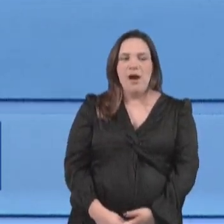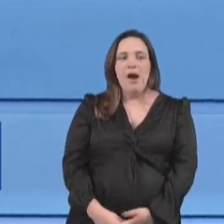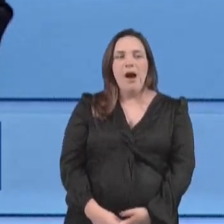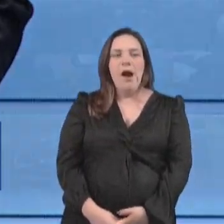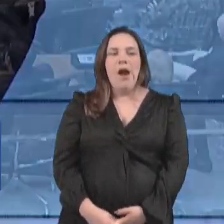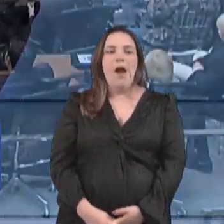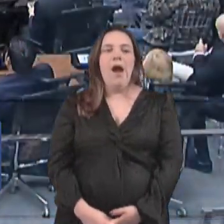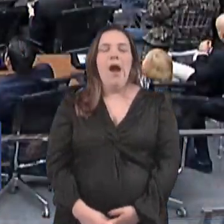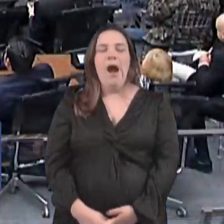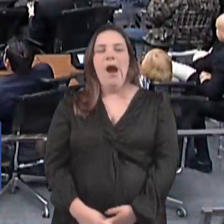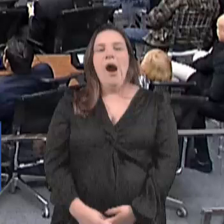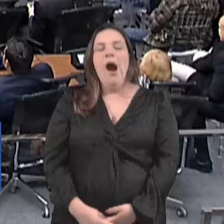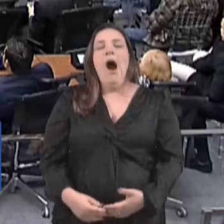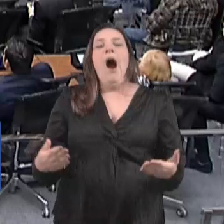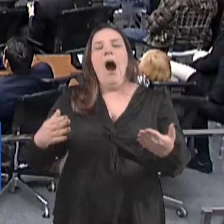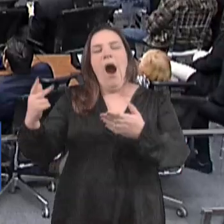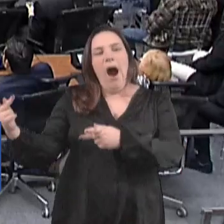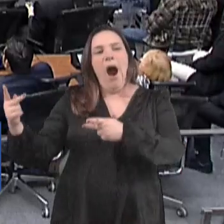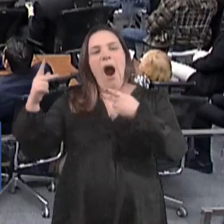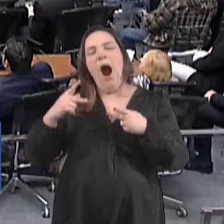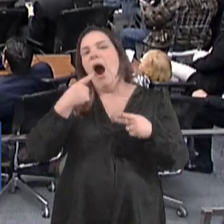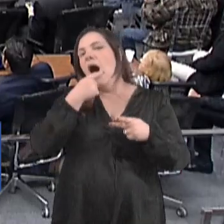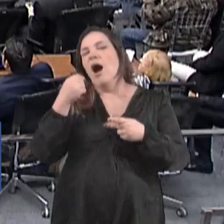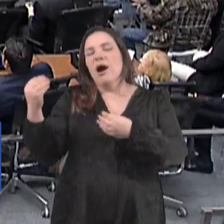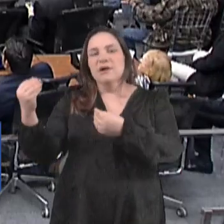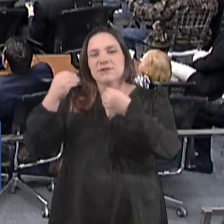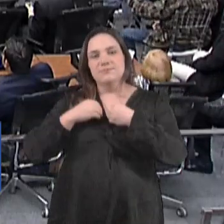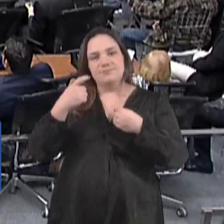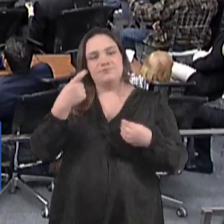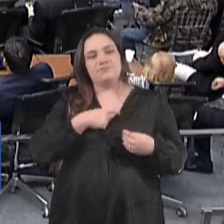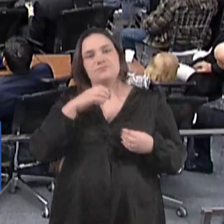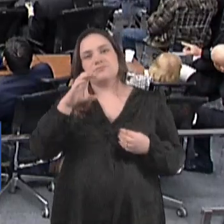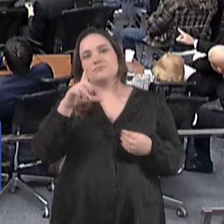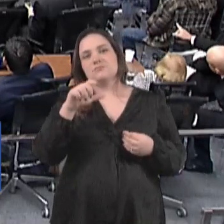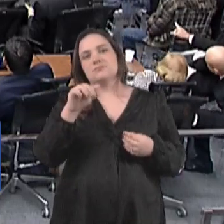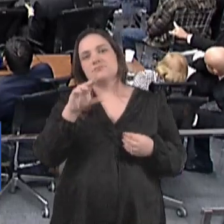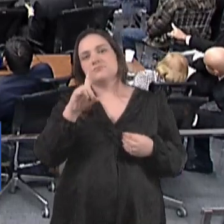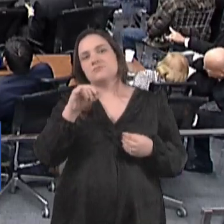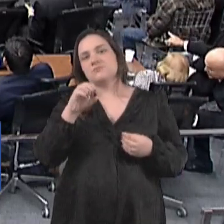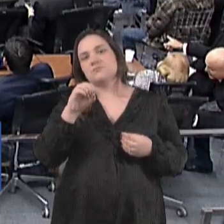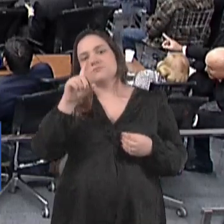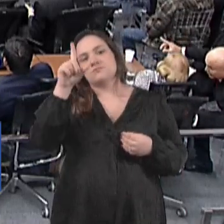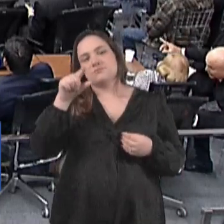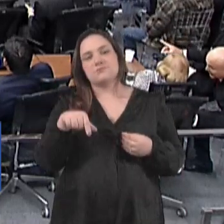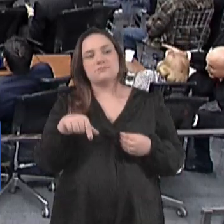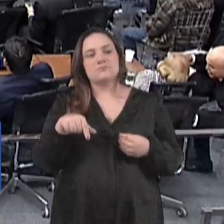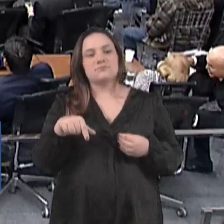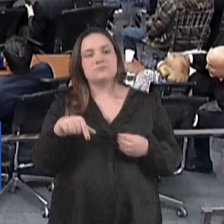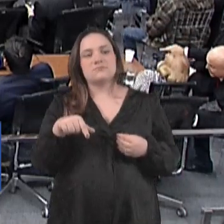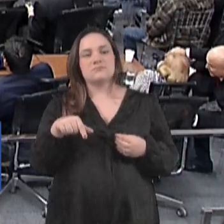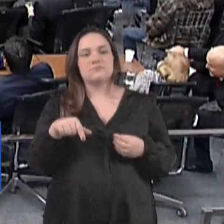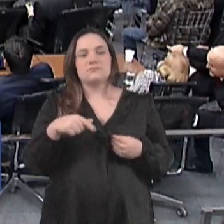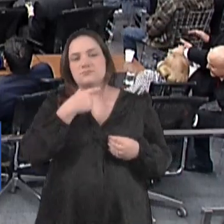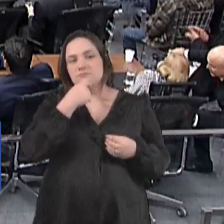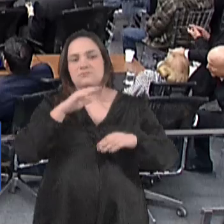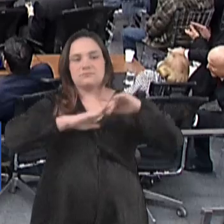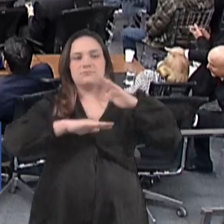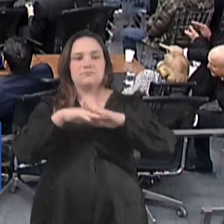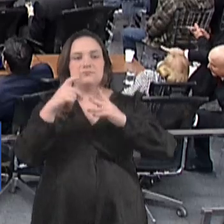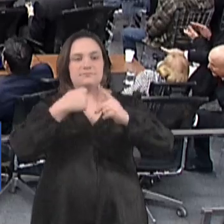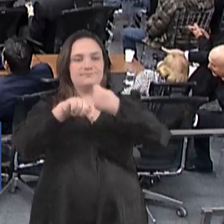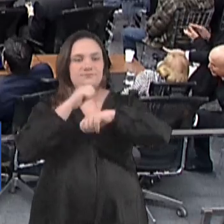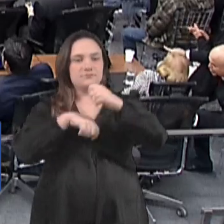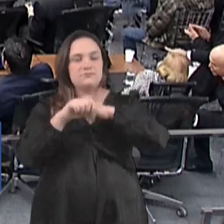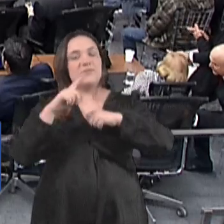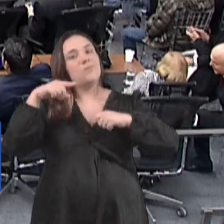Convidamos agora para receber a comenda Pedro José Rufino Cláudio George Mendonça, economista,